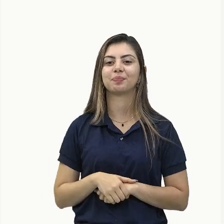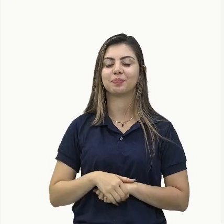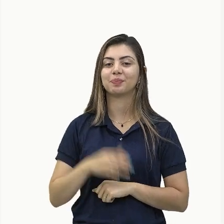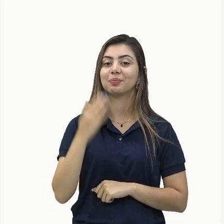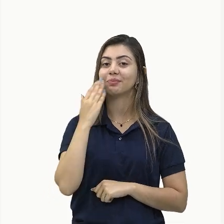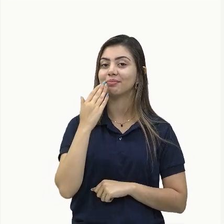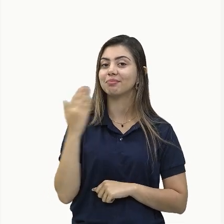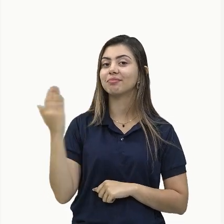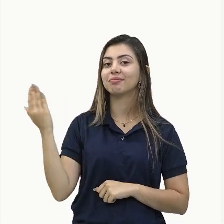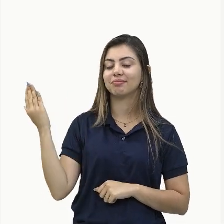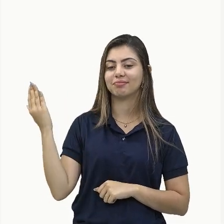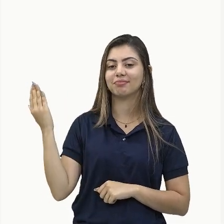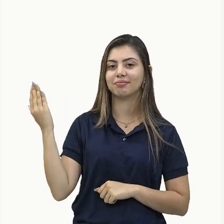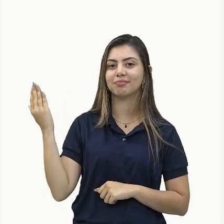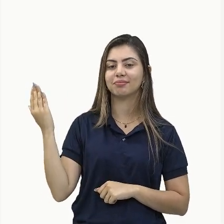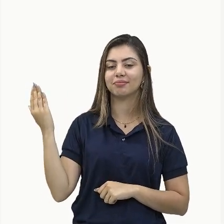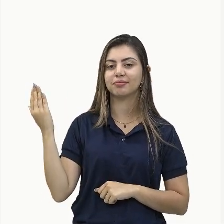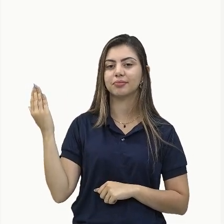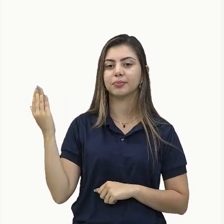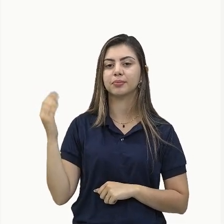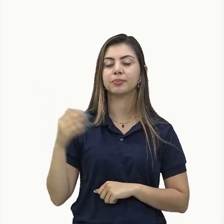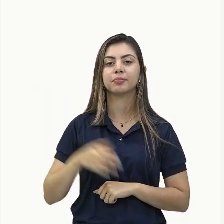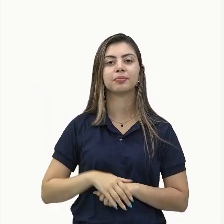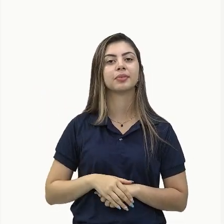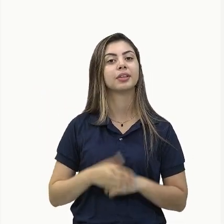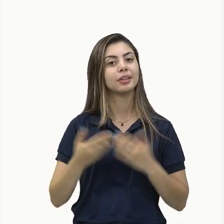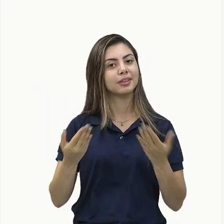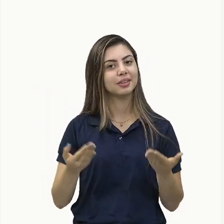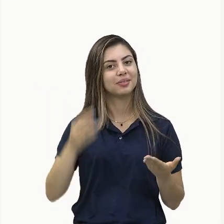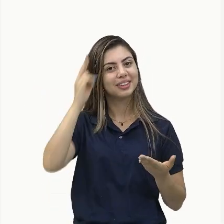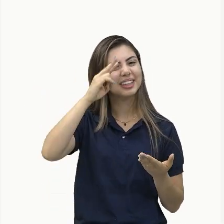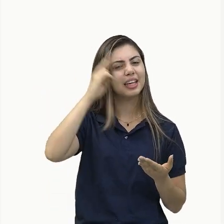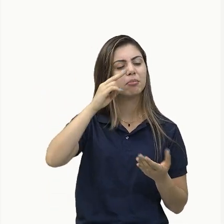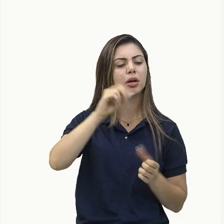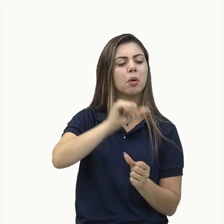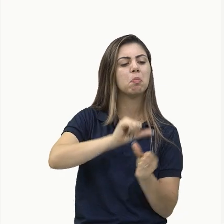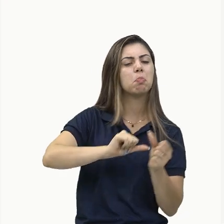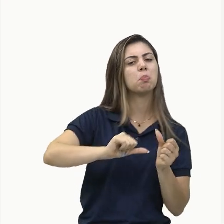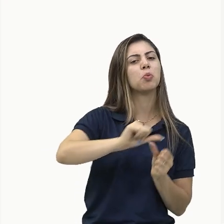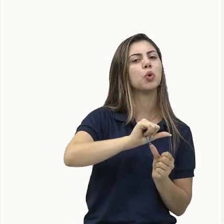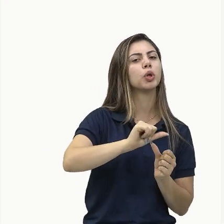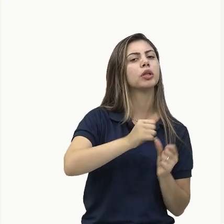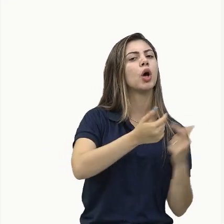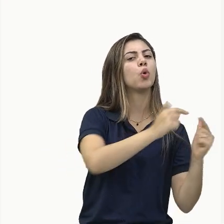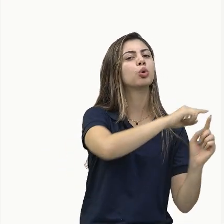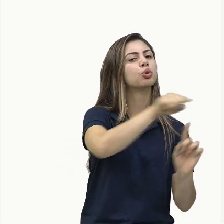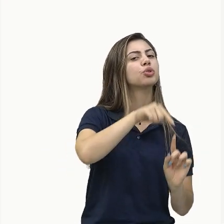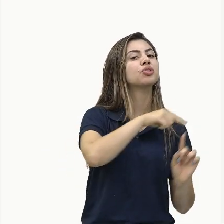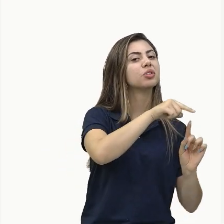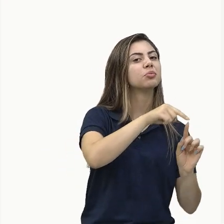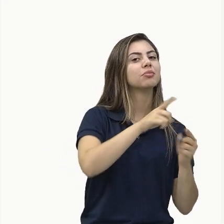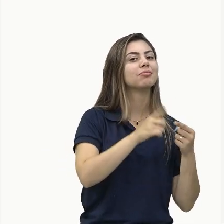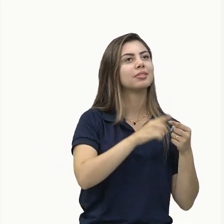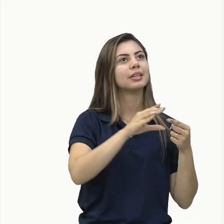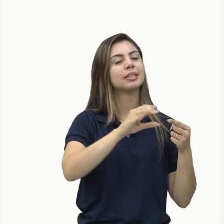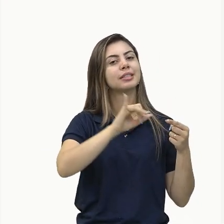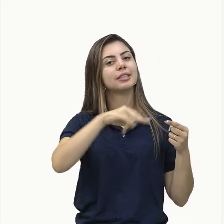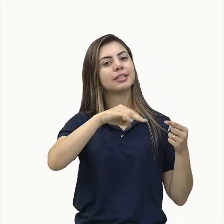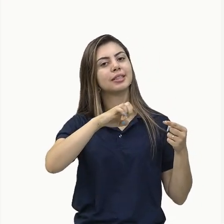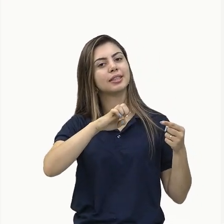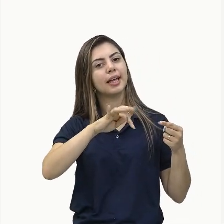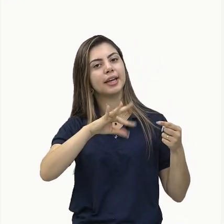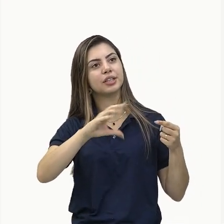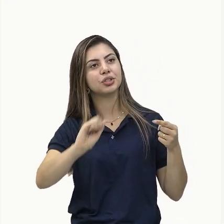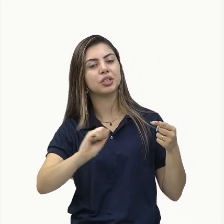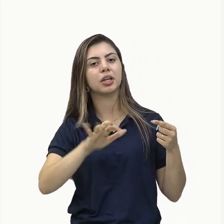é a elétrica. Como nós vimos, pode ser o quê? Que tipo de energia? A cinética, pode